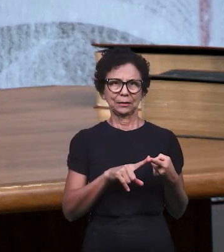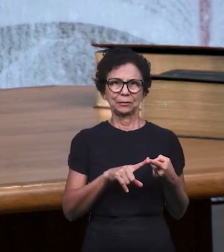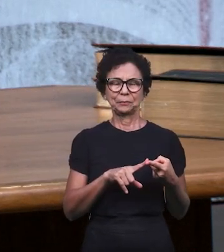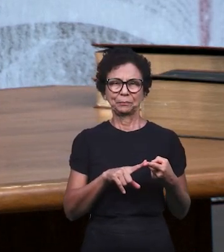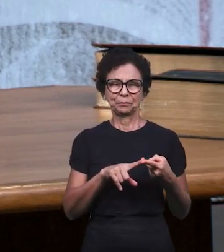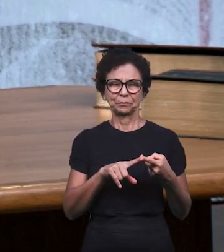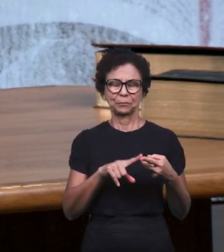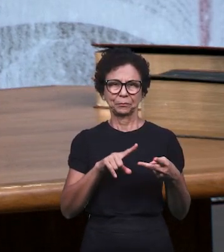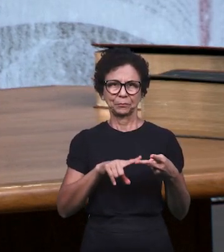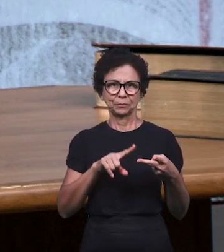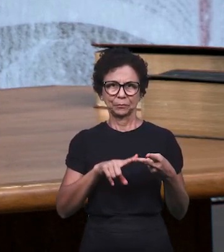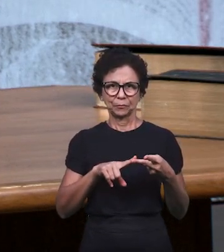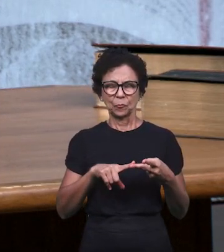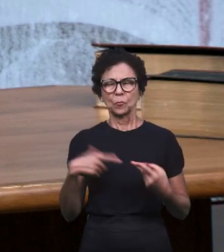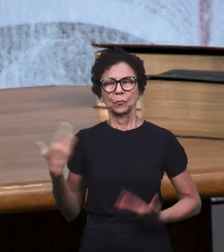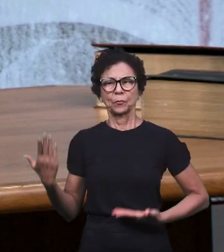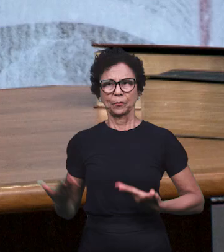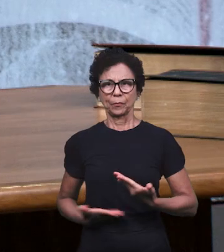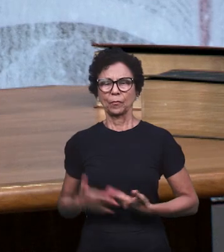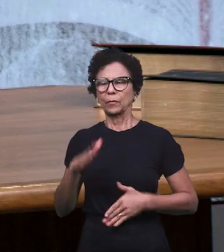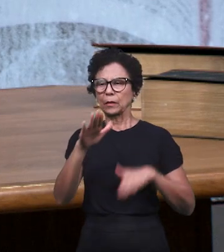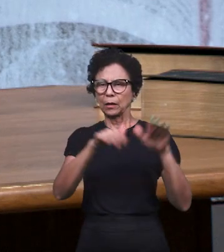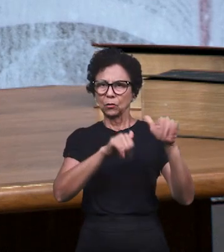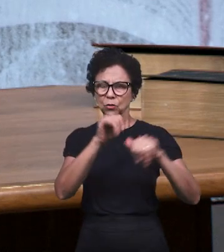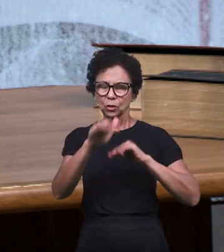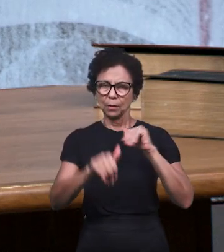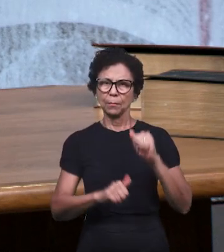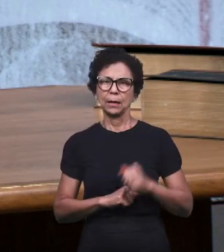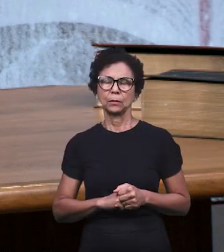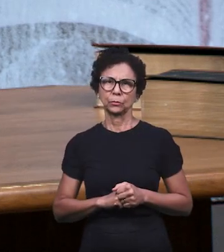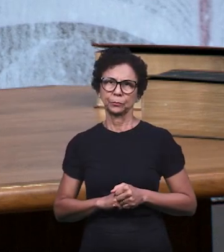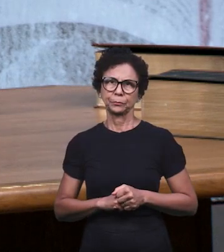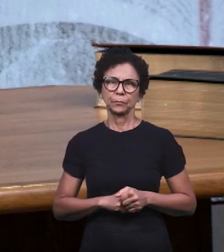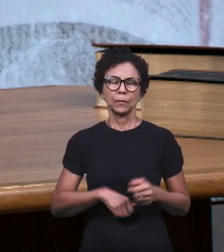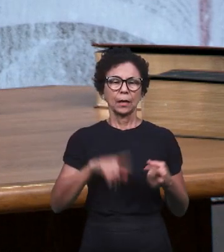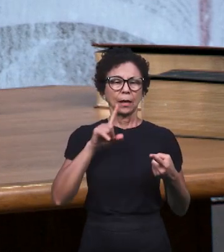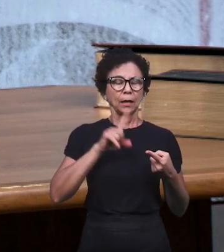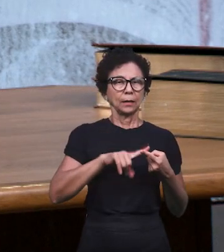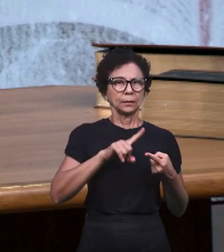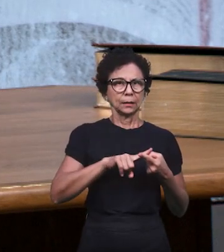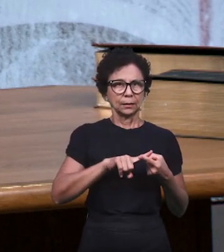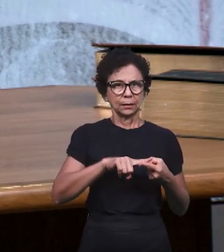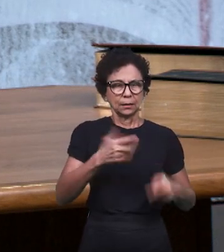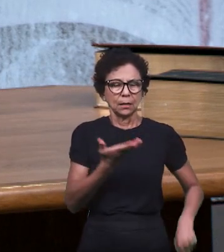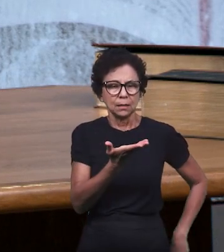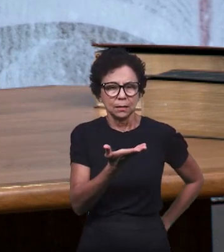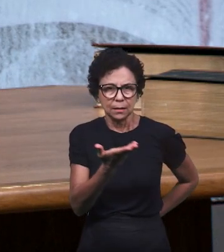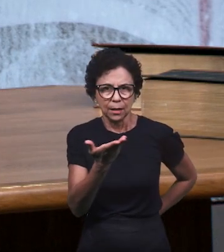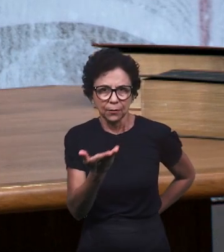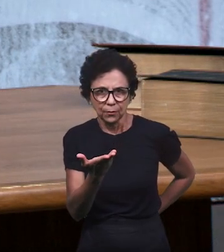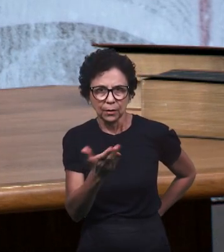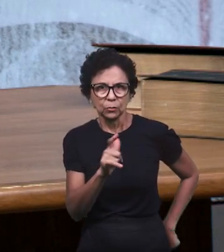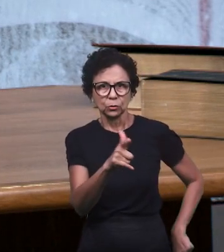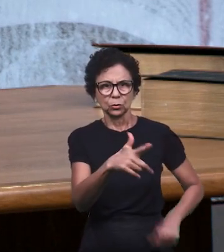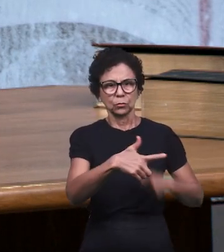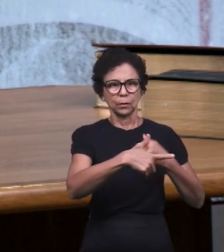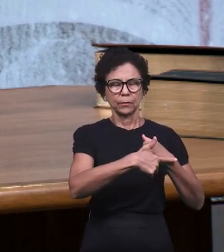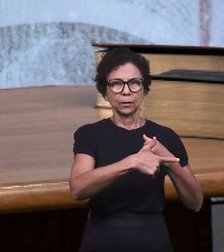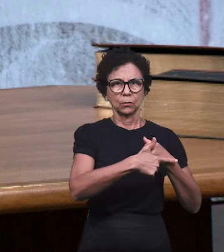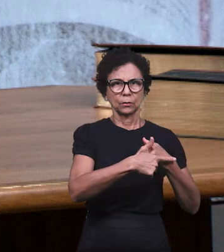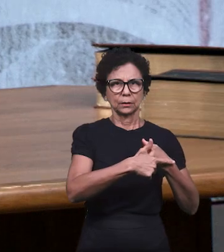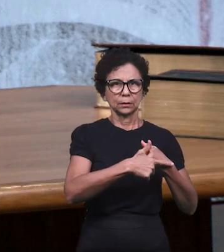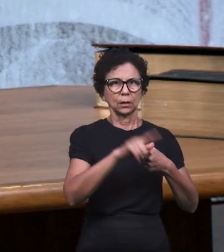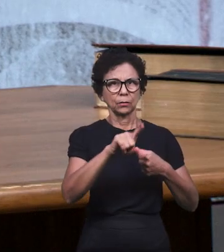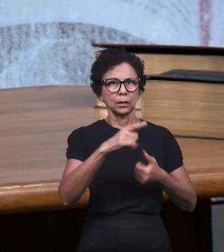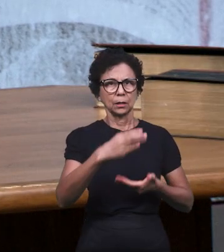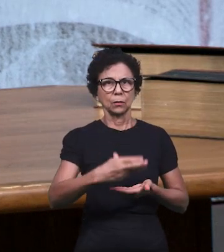fez tornar o copeiro-mor ao seu ofício de copeiro, e este deu o copo na mão de